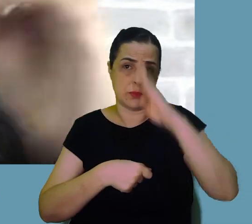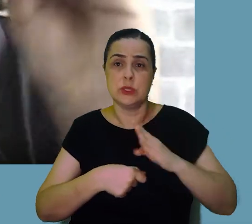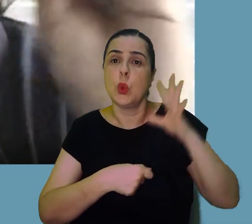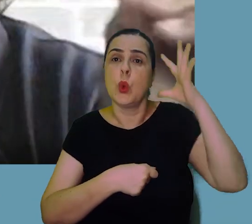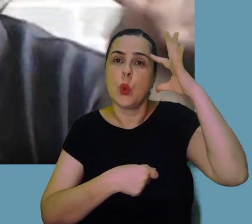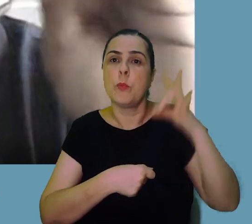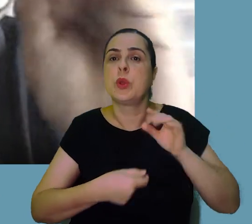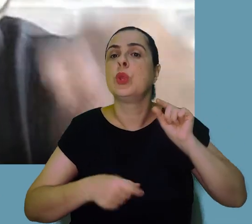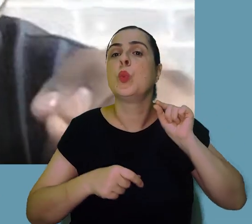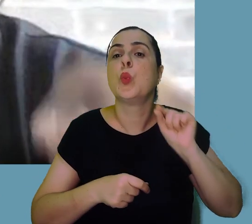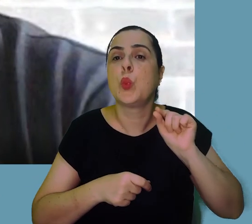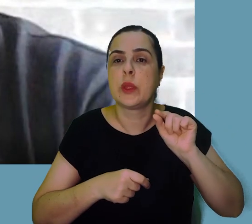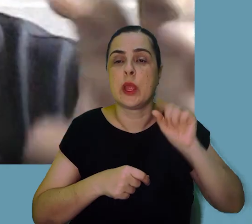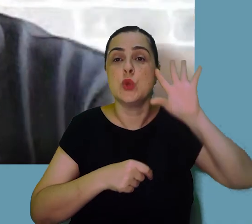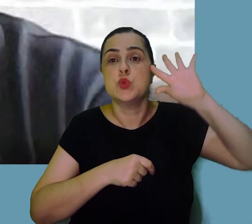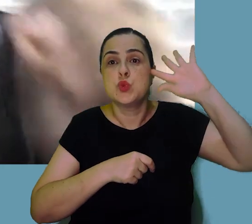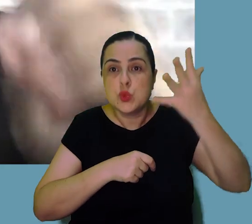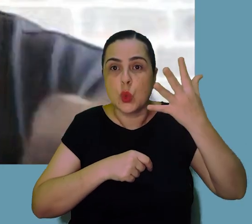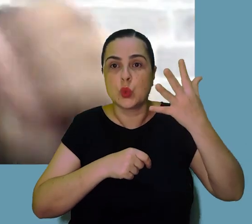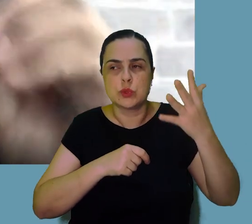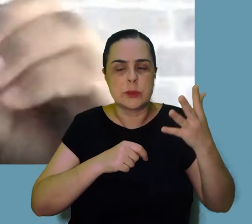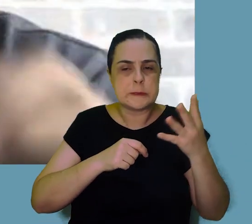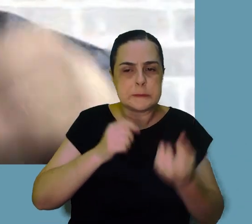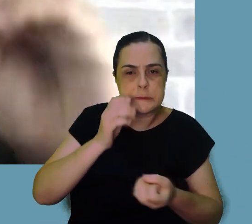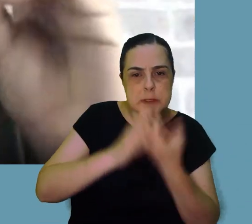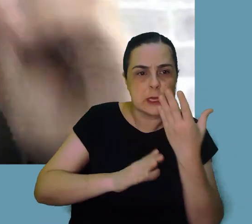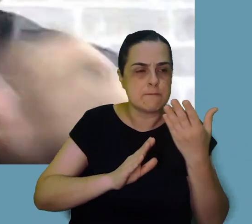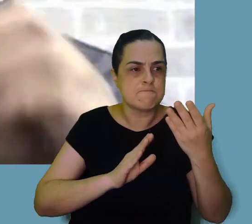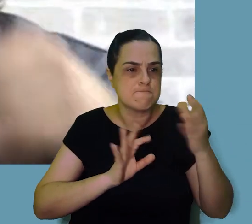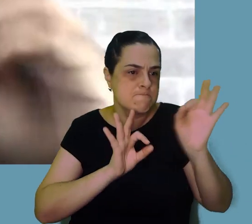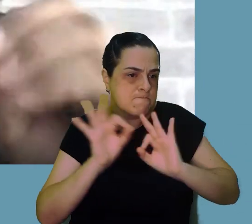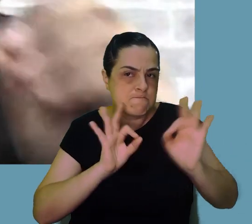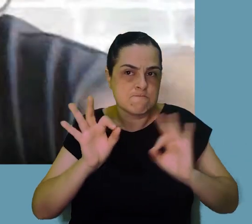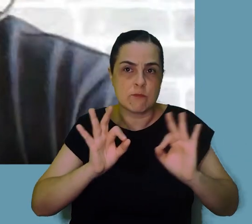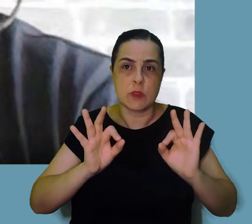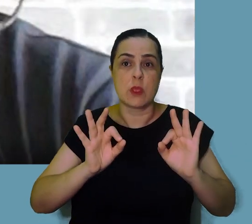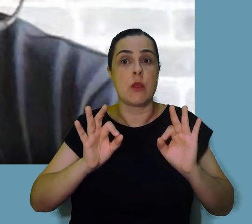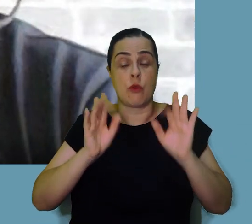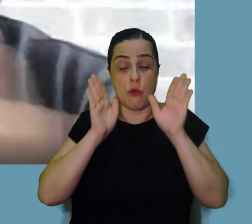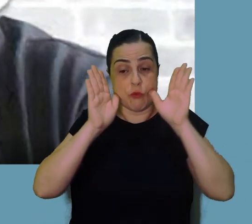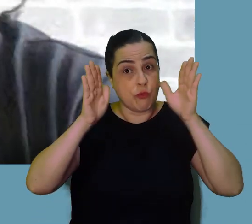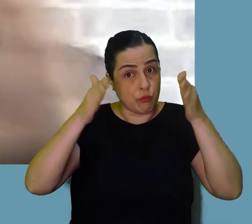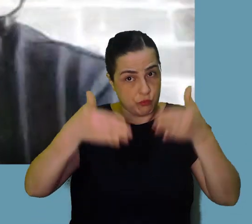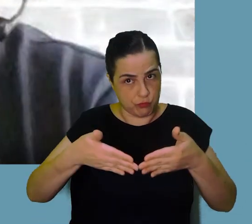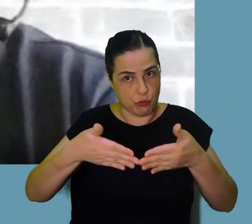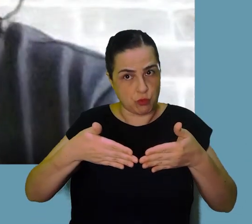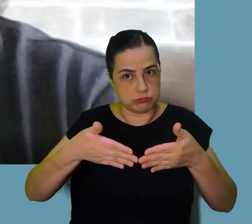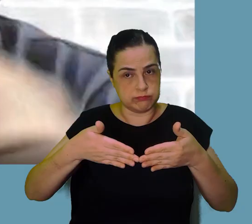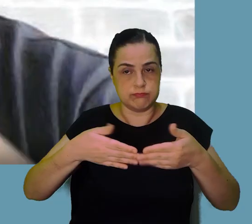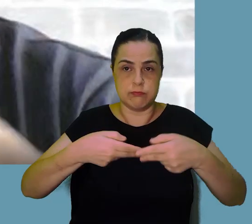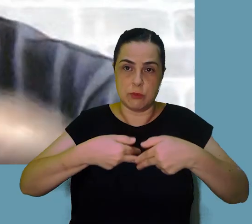pautando soluções, é que o recorte racial, ele é essencial.